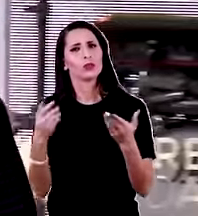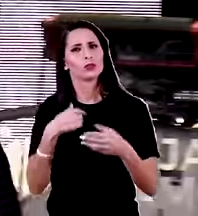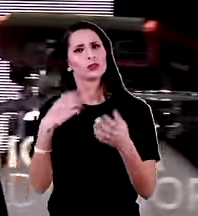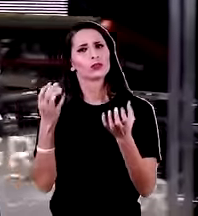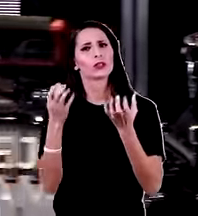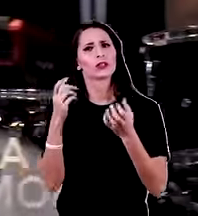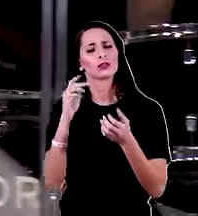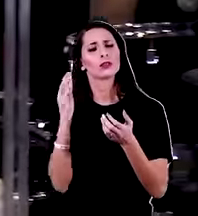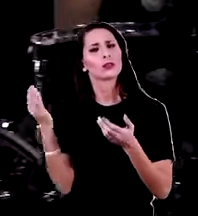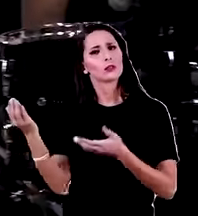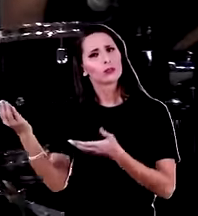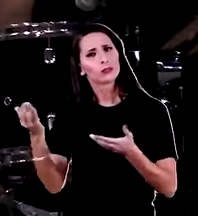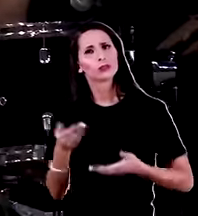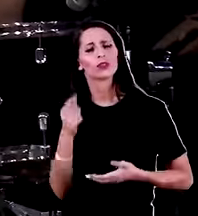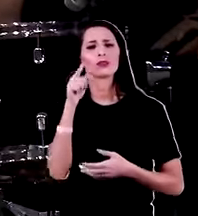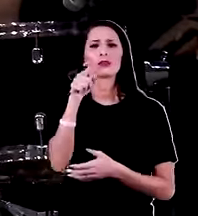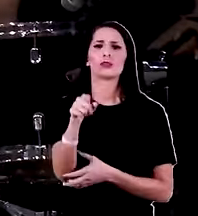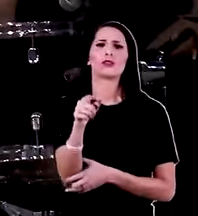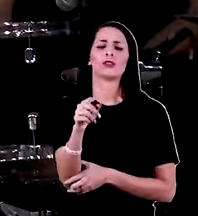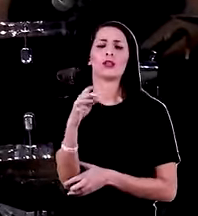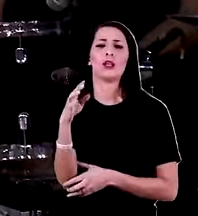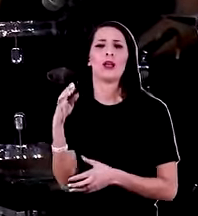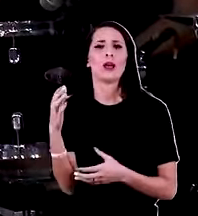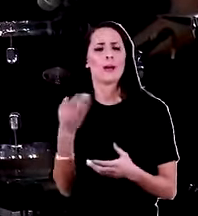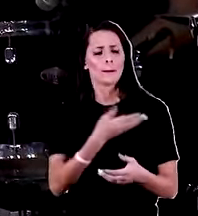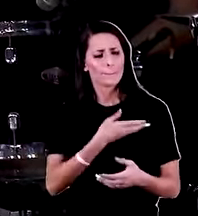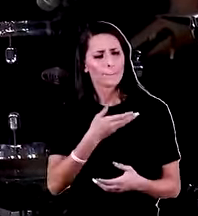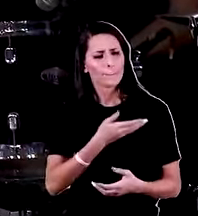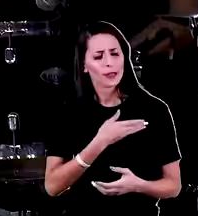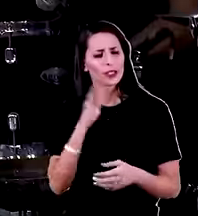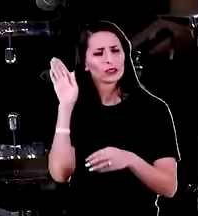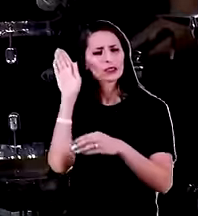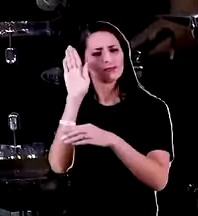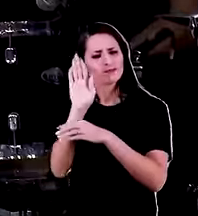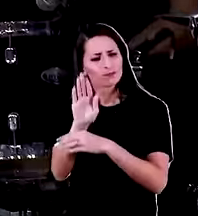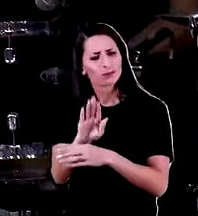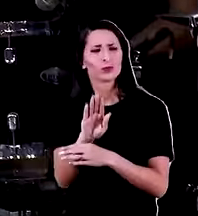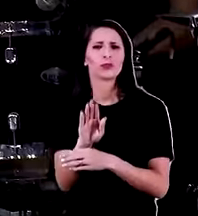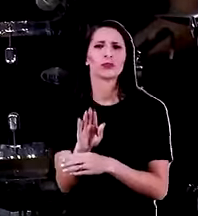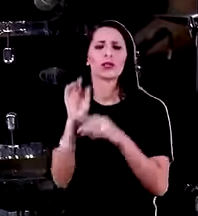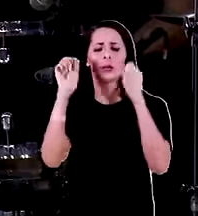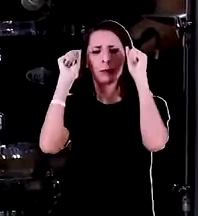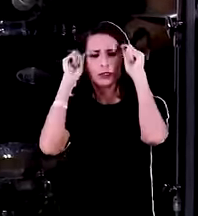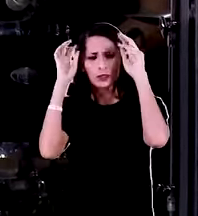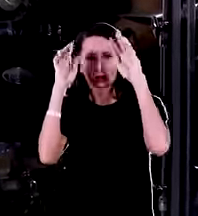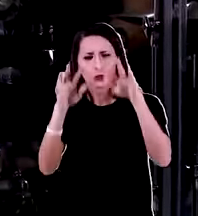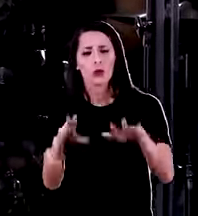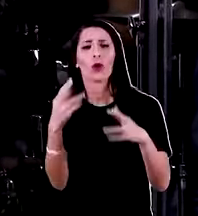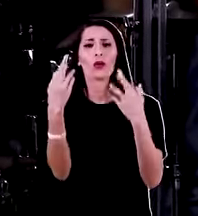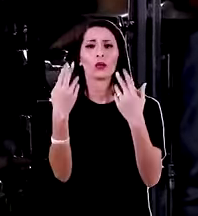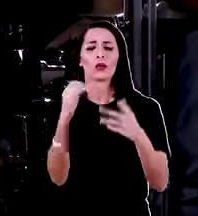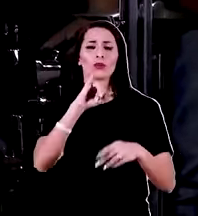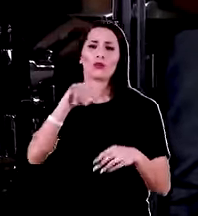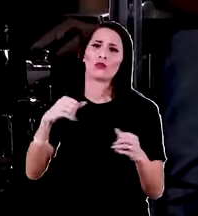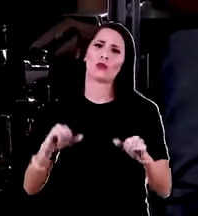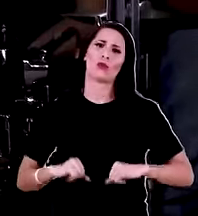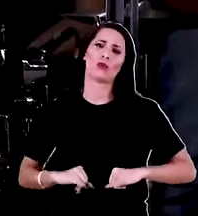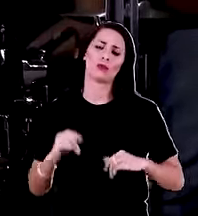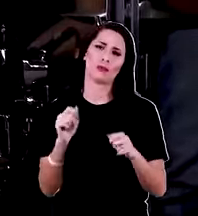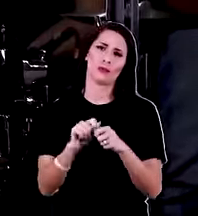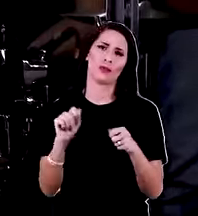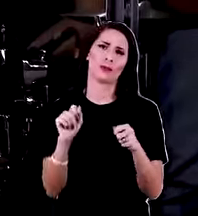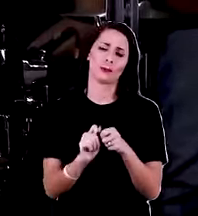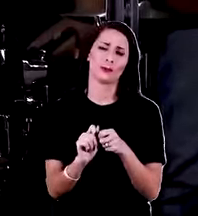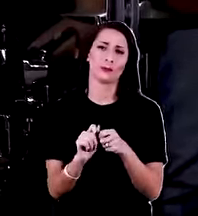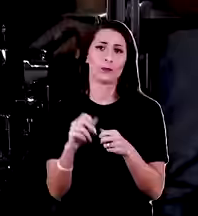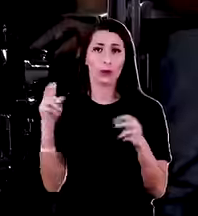intercede, a ser a amiga que vai fazer o que Jó fez. Olha bem para mim. Eu amo quando a